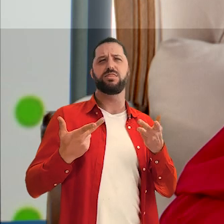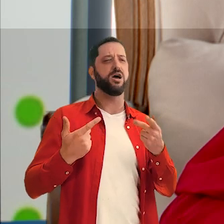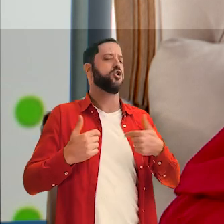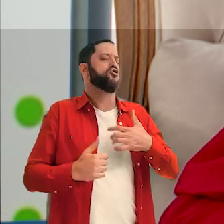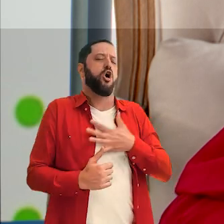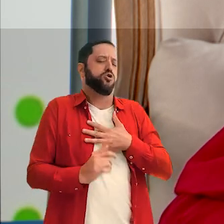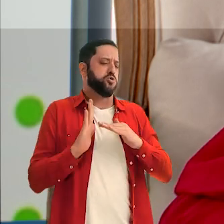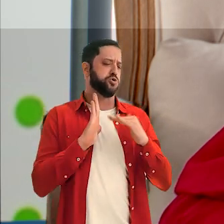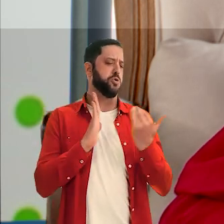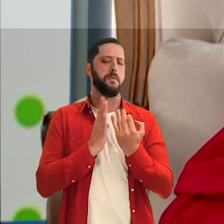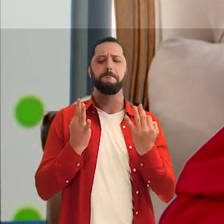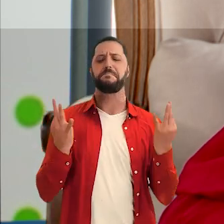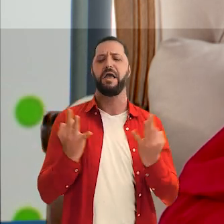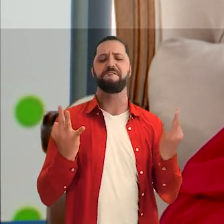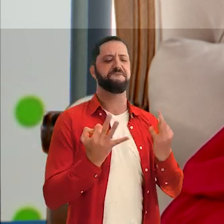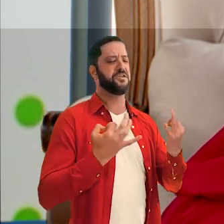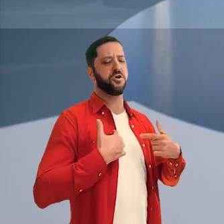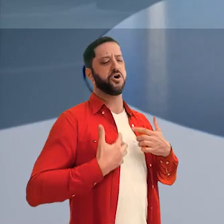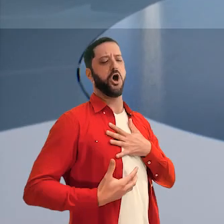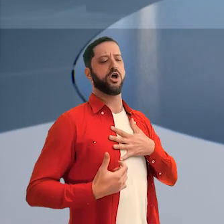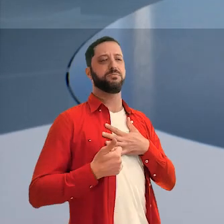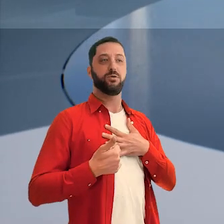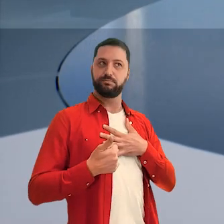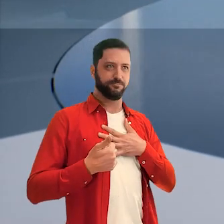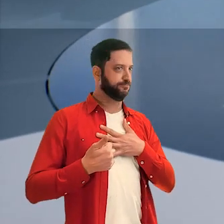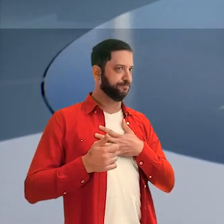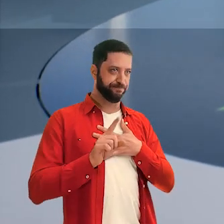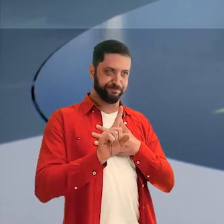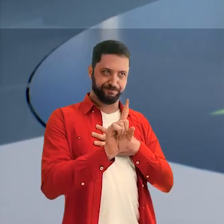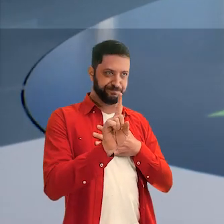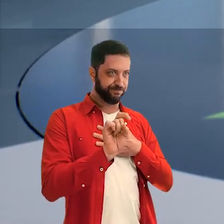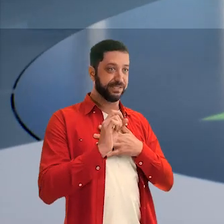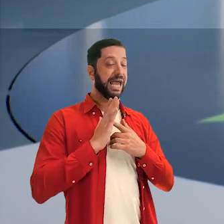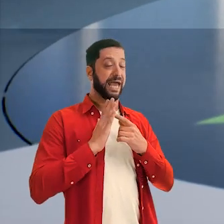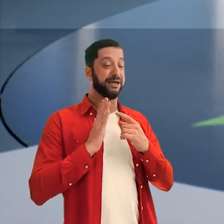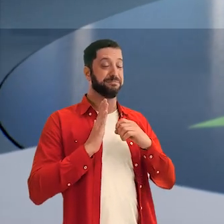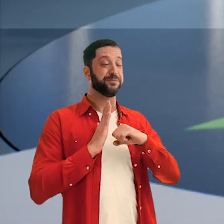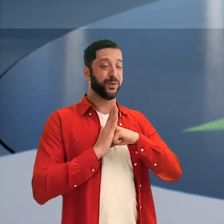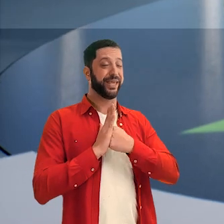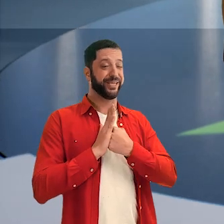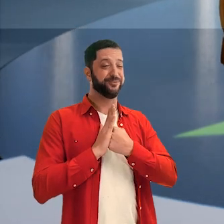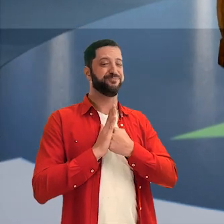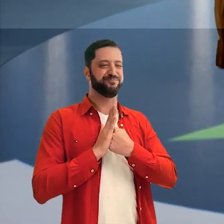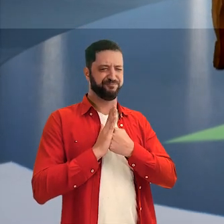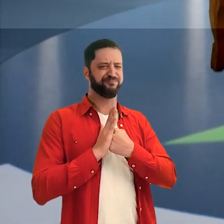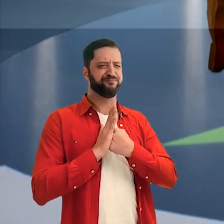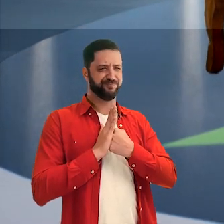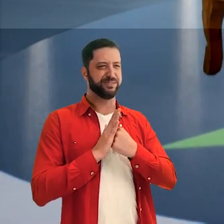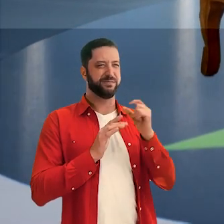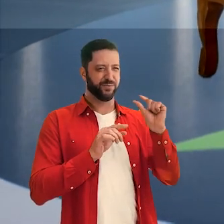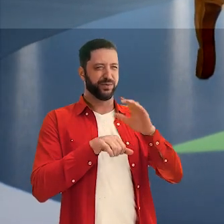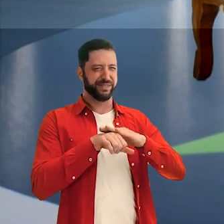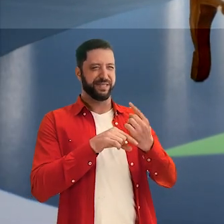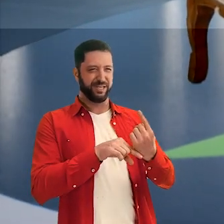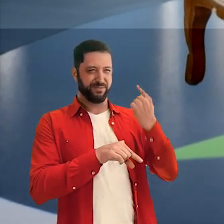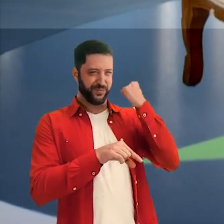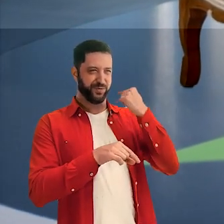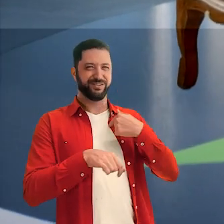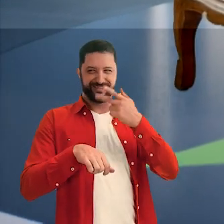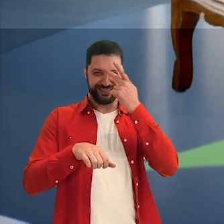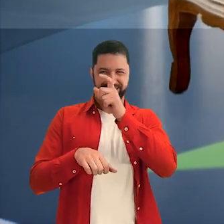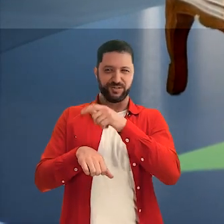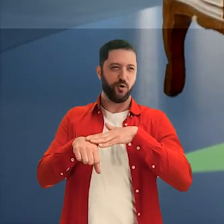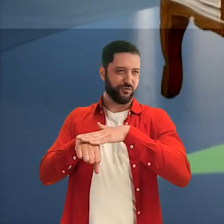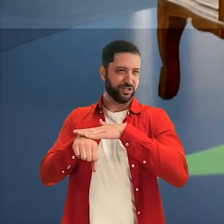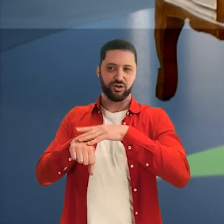uma qualidade. Tem gente que acha que ser perfeccionista é uma qualidade, também é um bloqueio. Então existe o bloqueio de perfeccionismo. Hoje